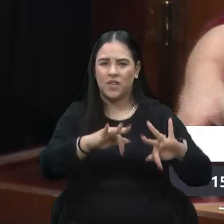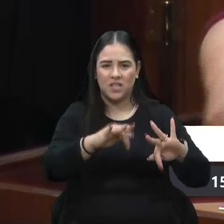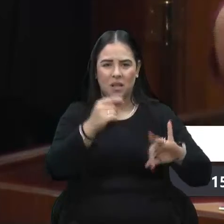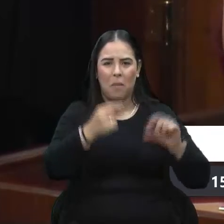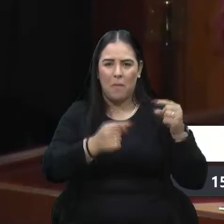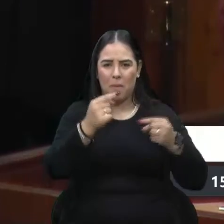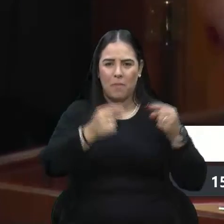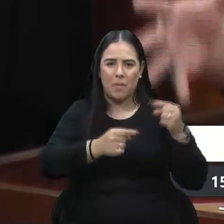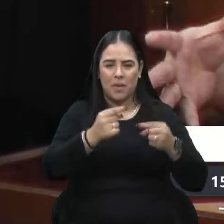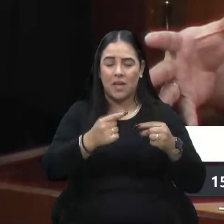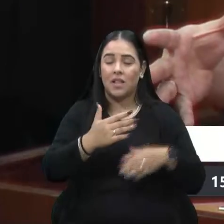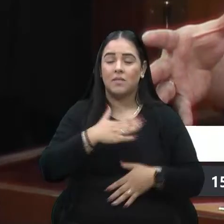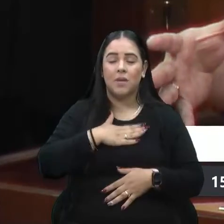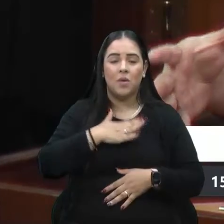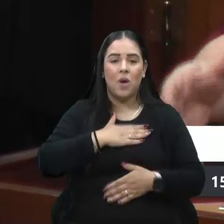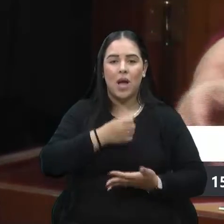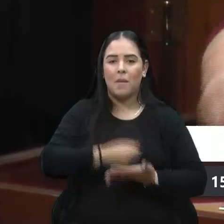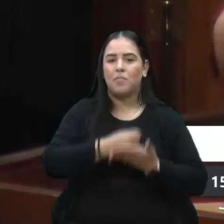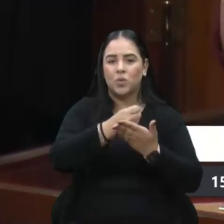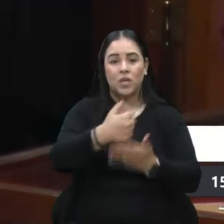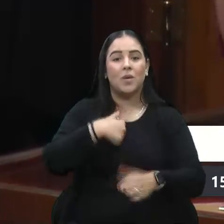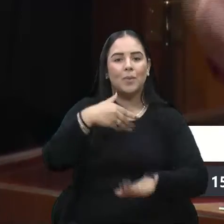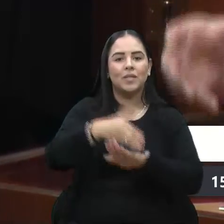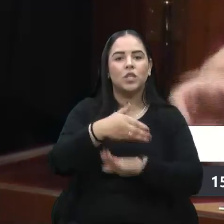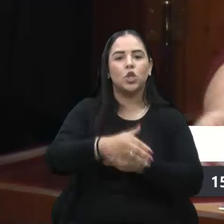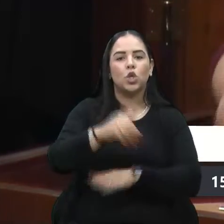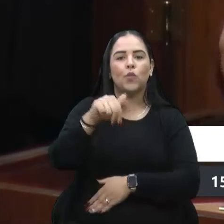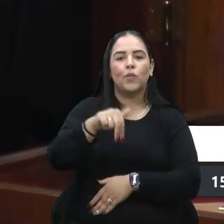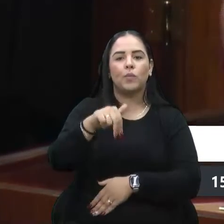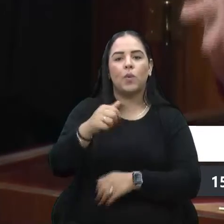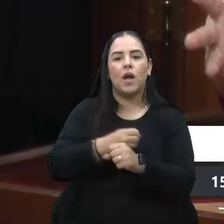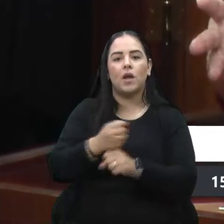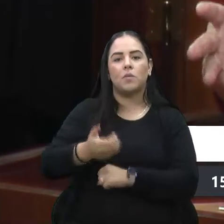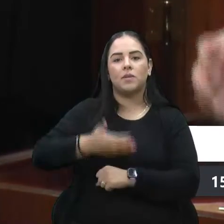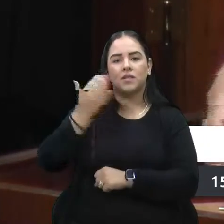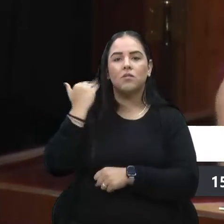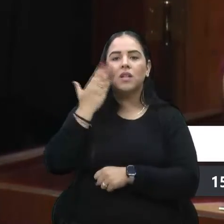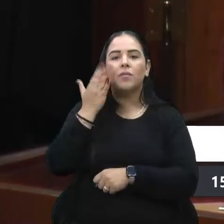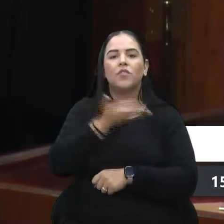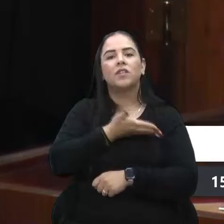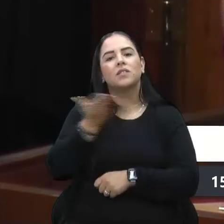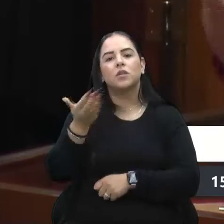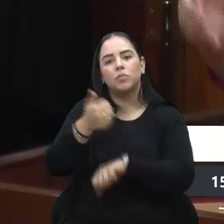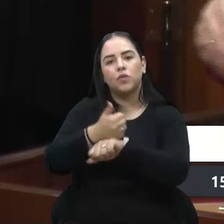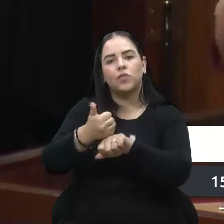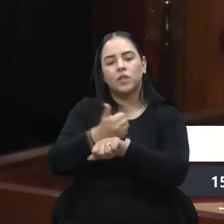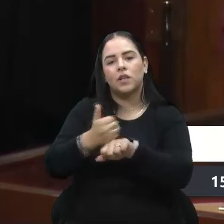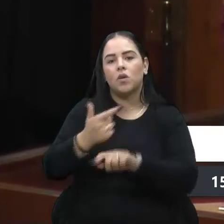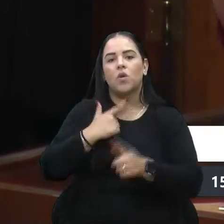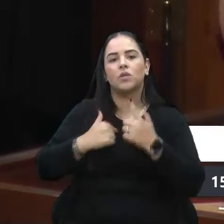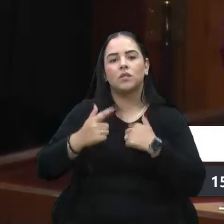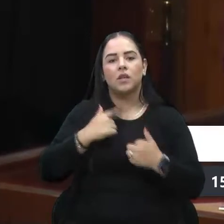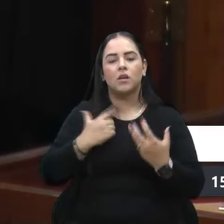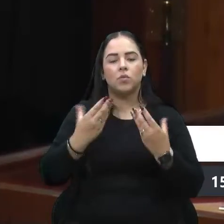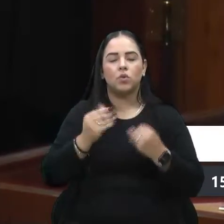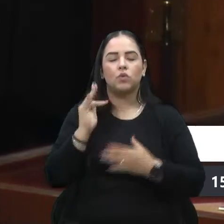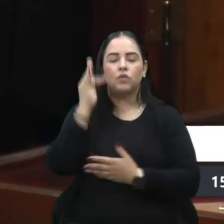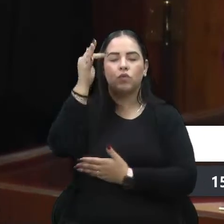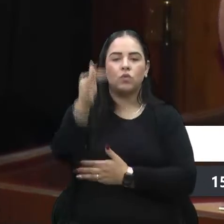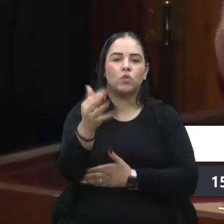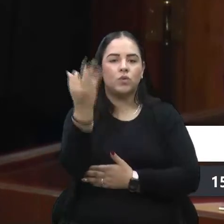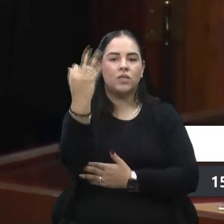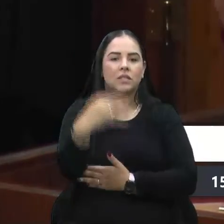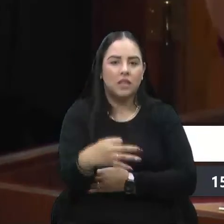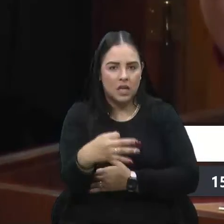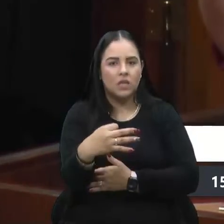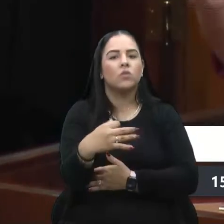meu apoio. Participei em novembro do ano passado. Sei muito bem que vocês são profissionais. Gostaria de muito, acho que futuramente, com